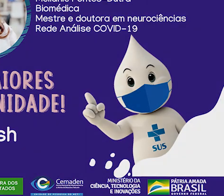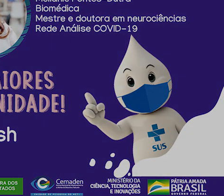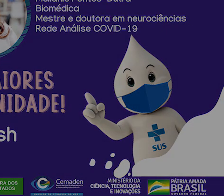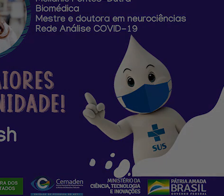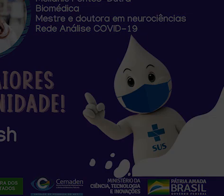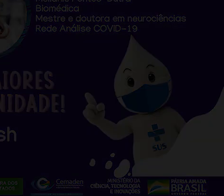Legenda Adriana